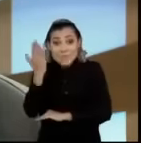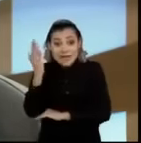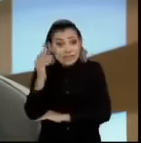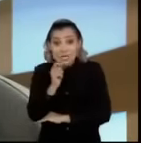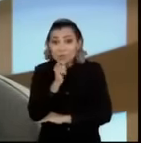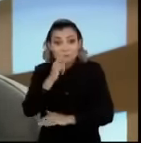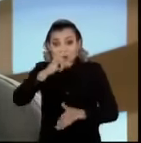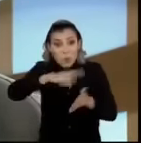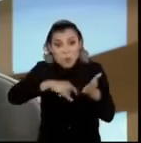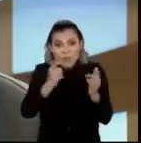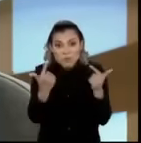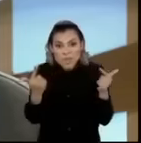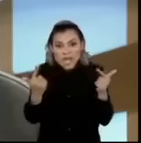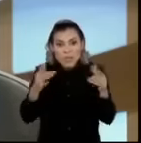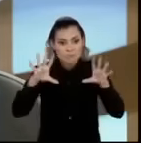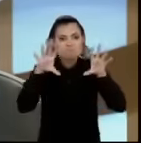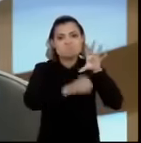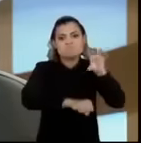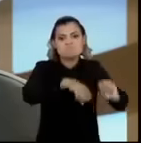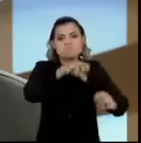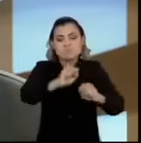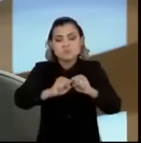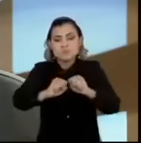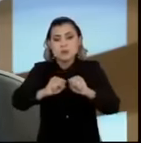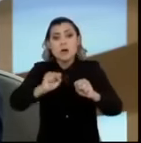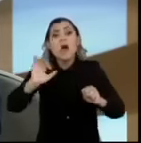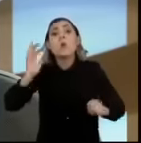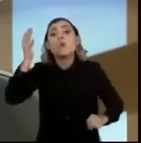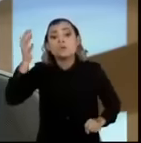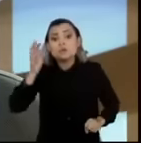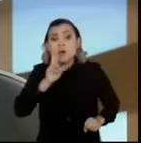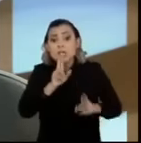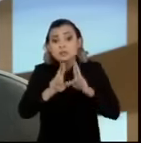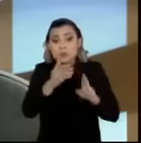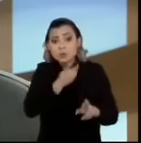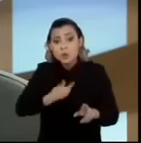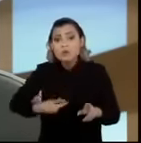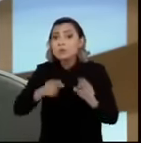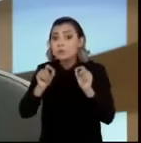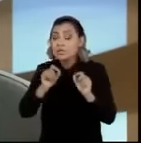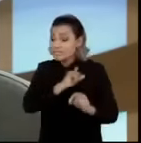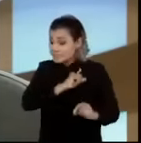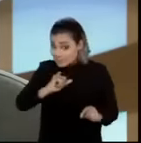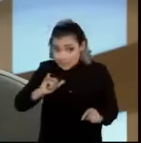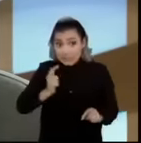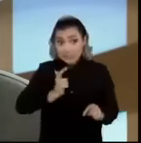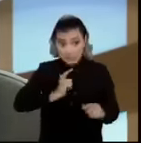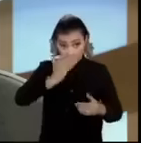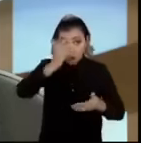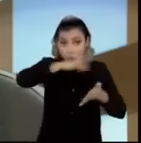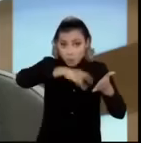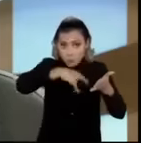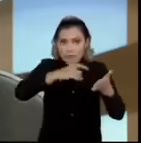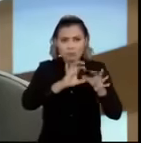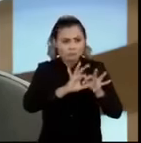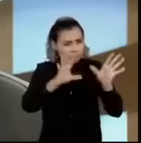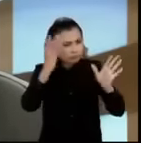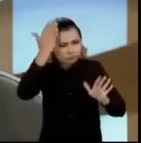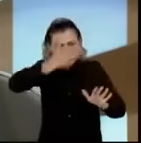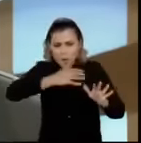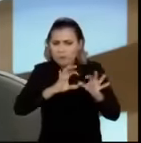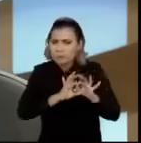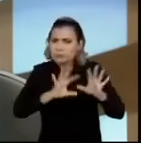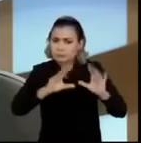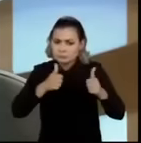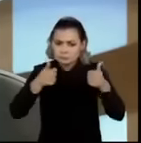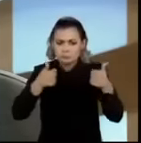tinham documentação e, por outro lado, a resposta correta do Estado é aqueles que tiverem documentação, tiverem